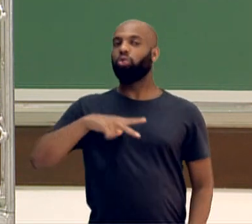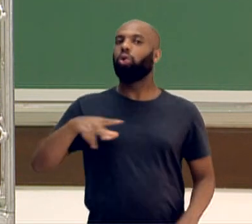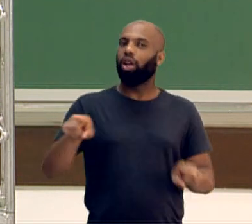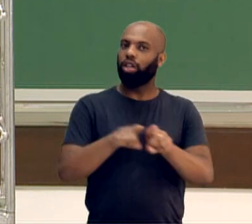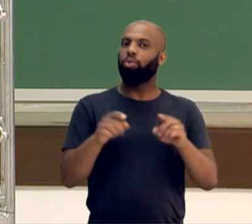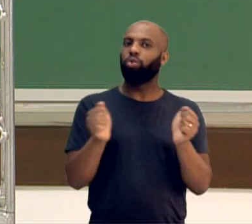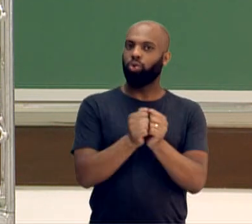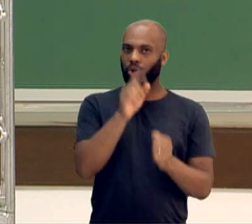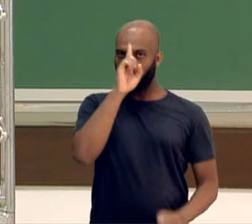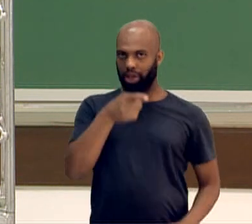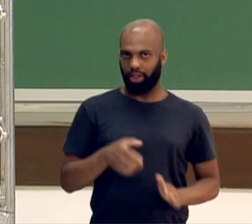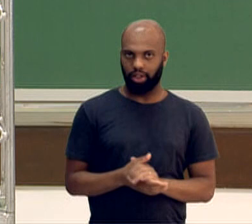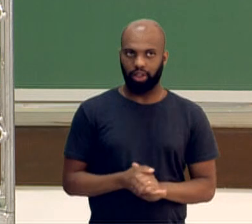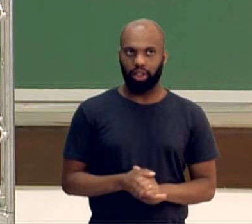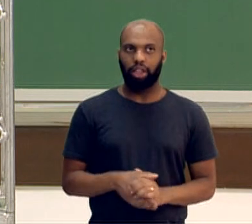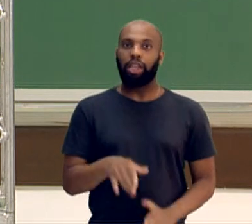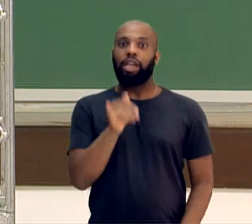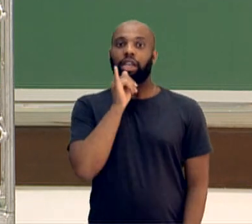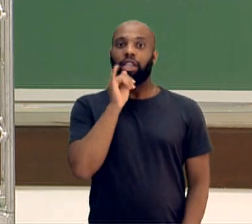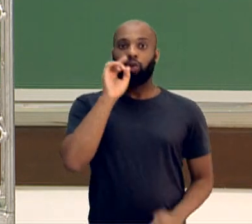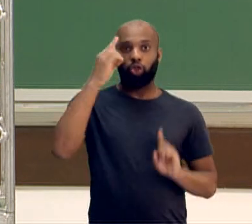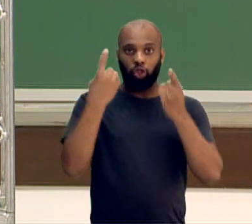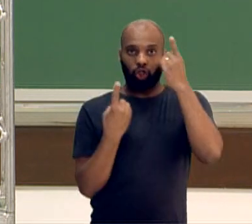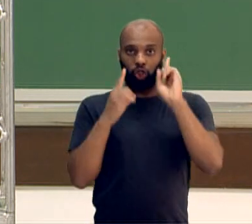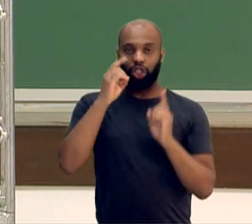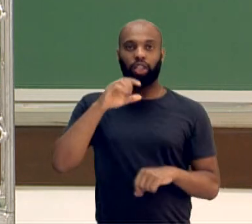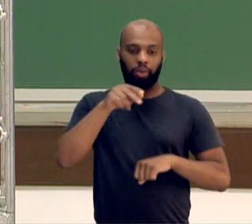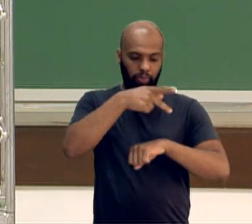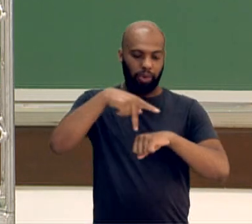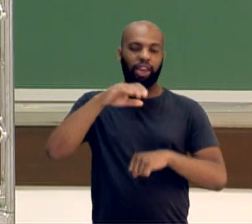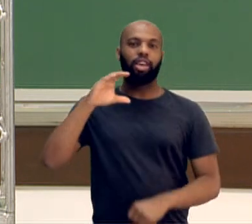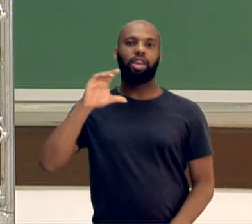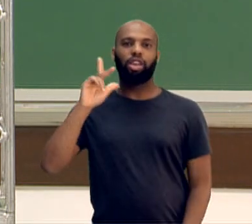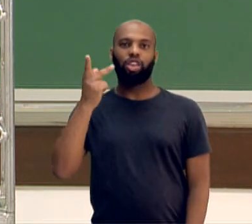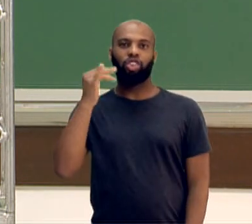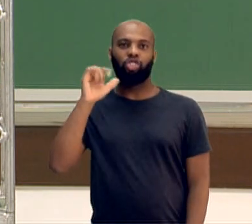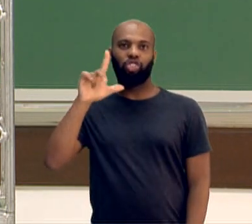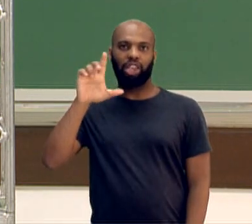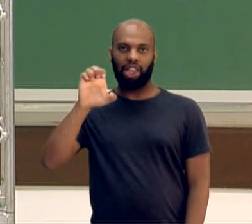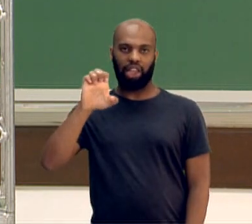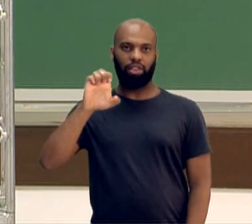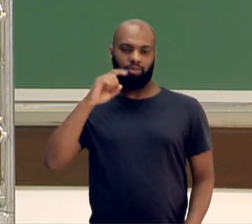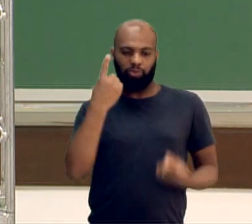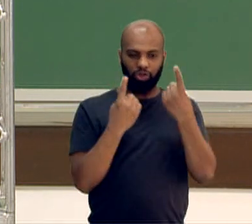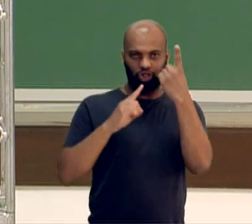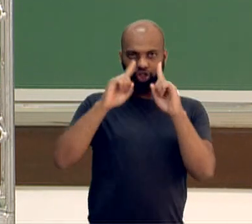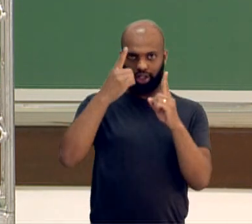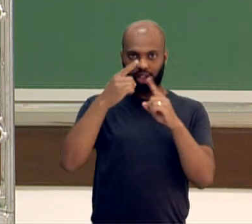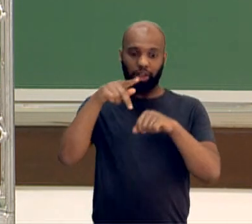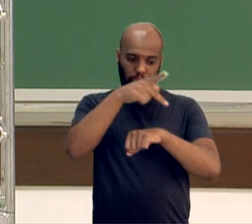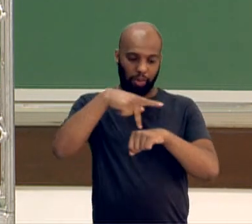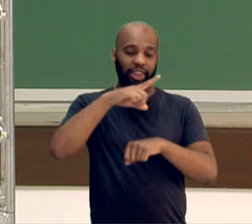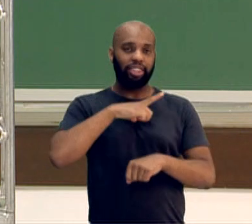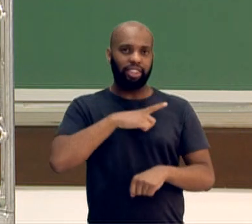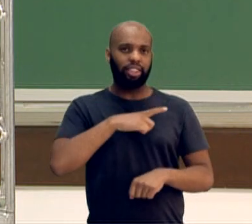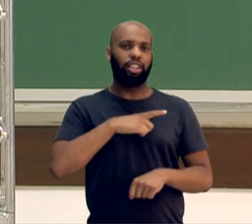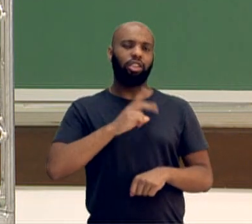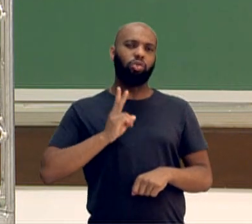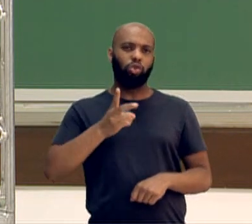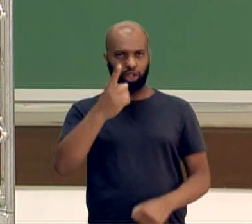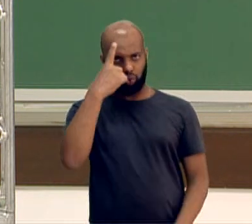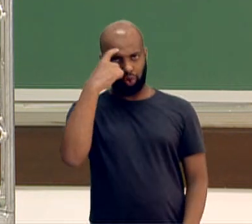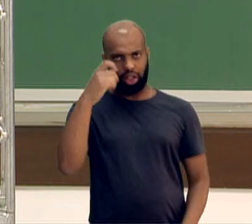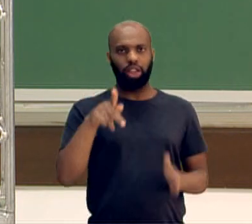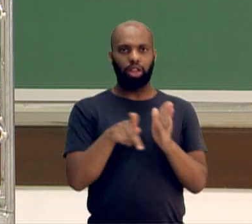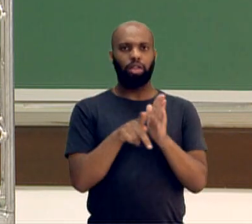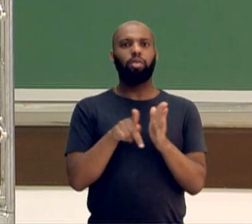Casos aí como, por exemplo, o Chile, por exemplo. O Chile é um país daqui latino-americano que é muito comum, né, a ideia aí do